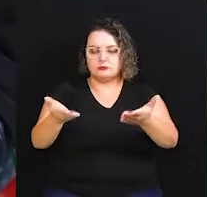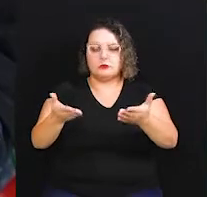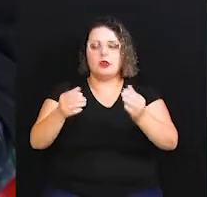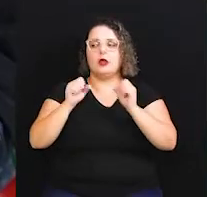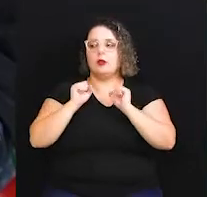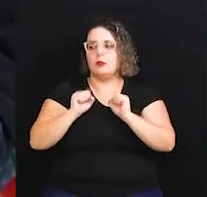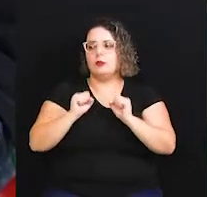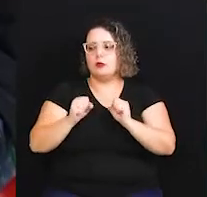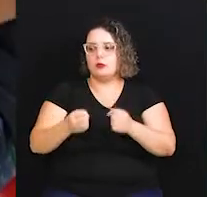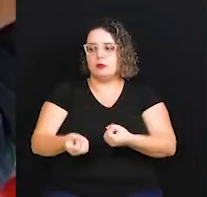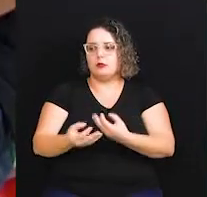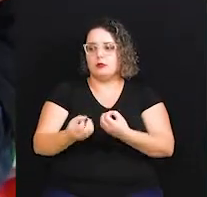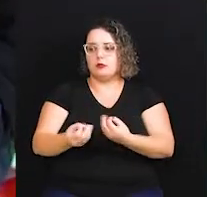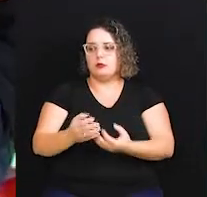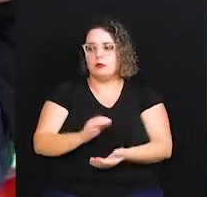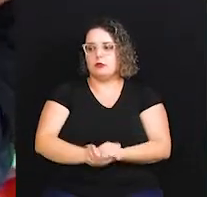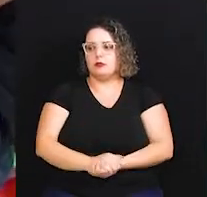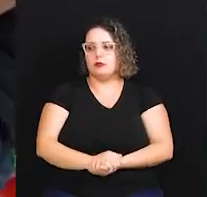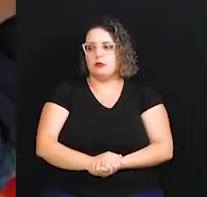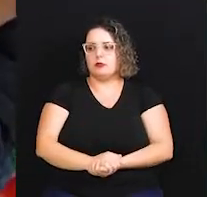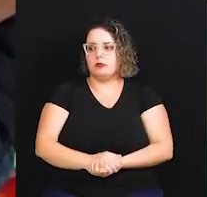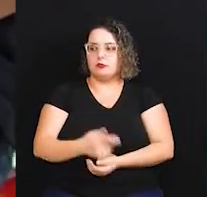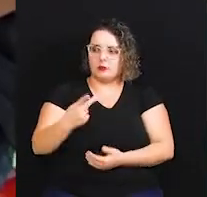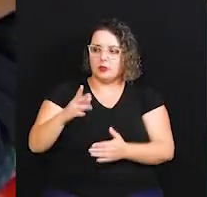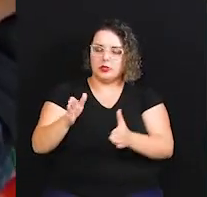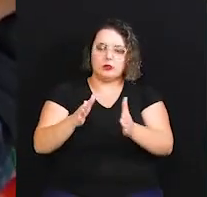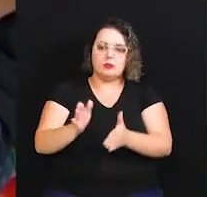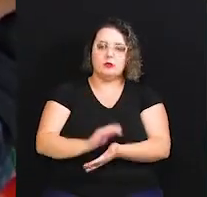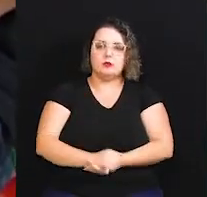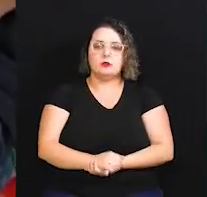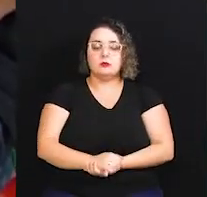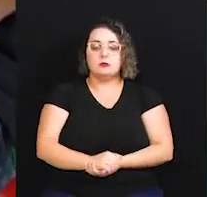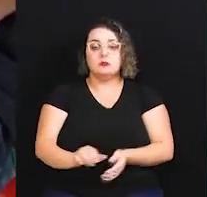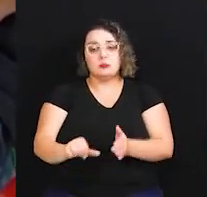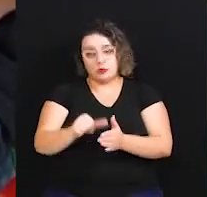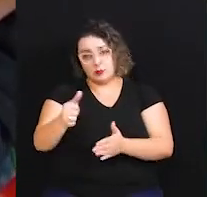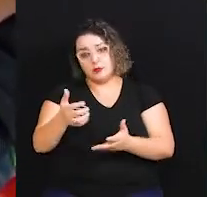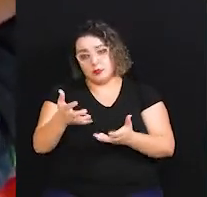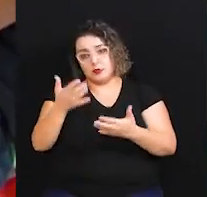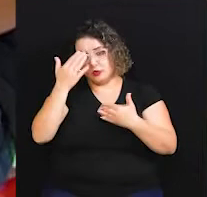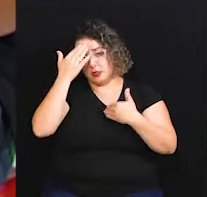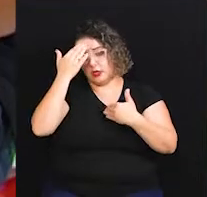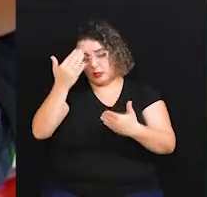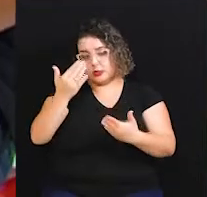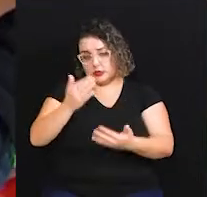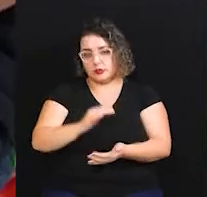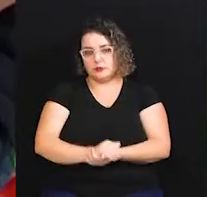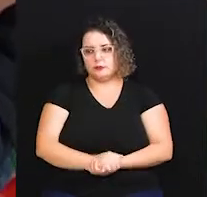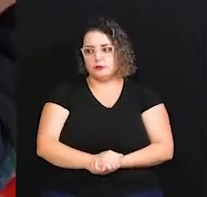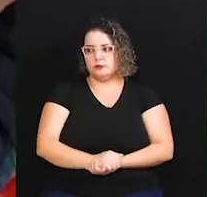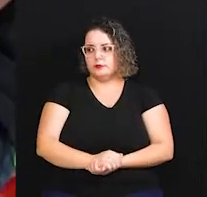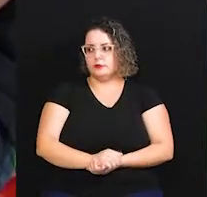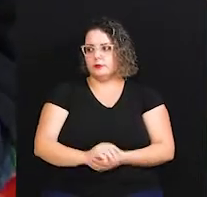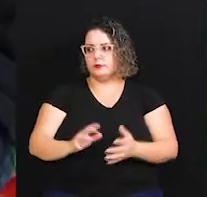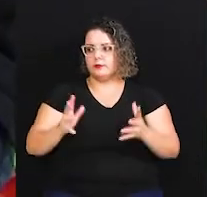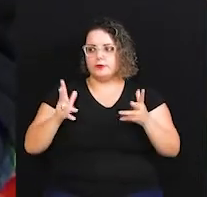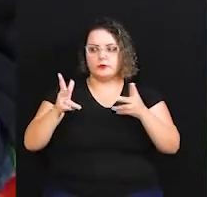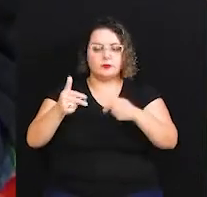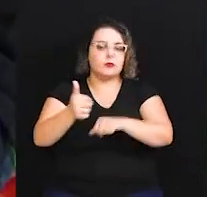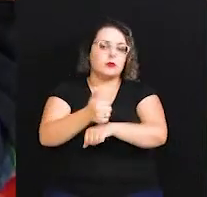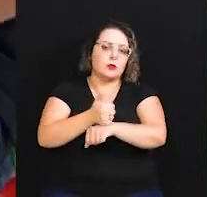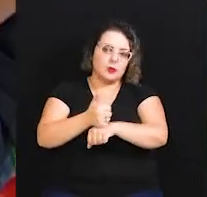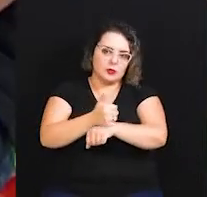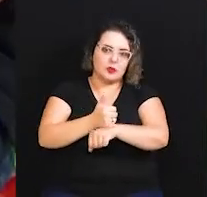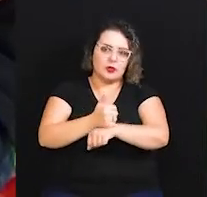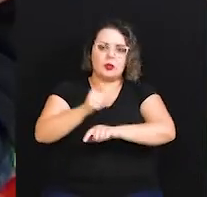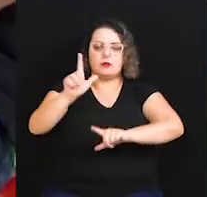pode dar a informação que quiser e é o seu momento agora. Bom, primeiro eu gostaria de agradecer a todos